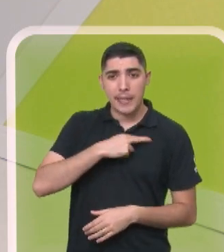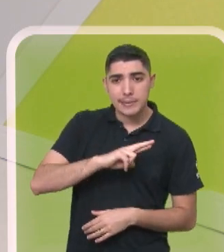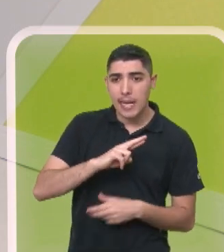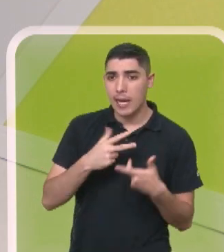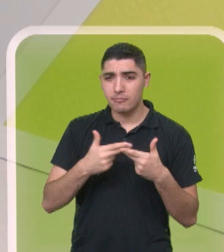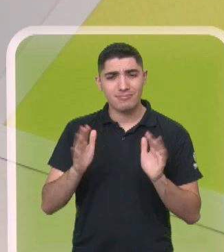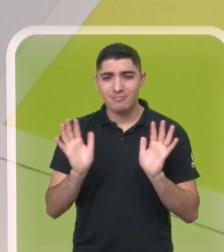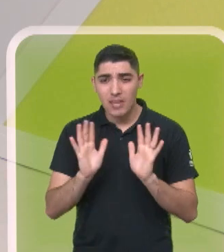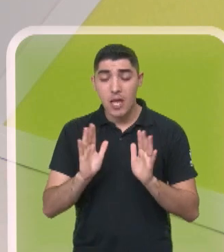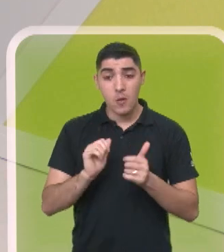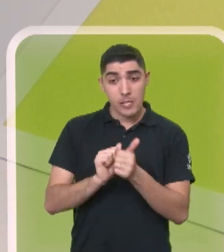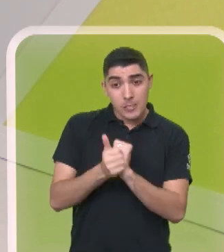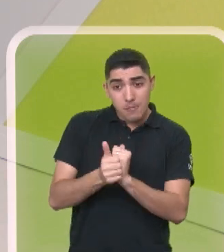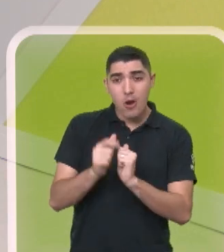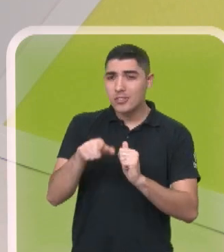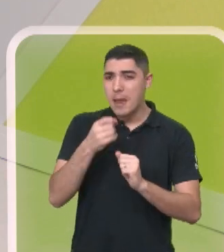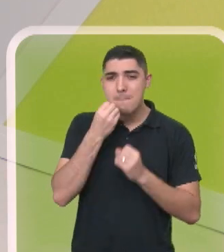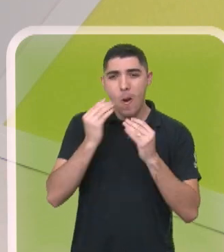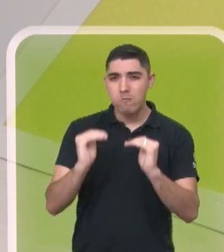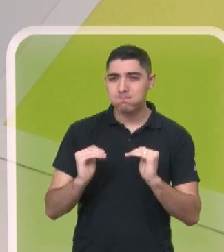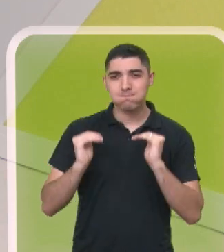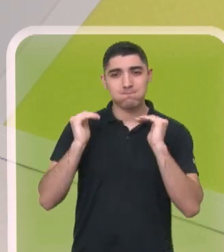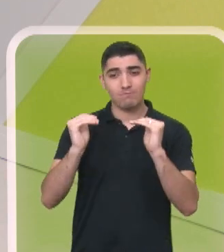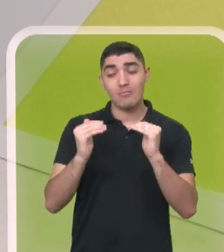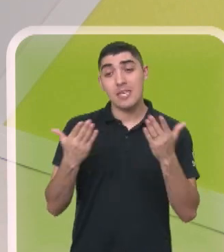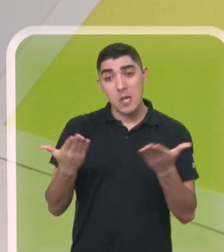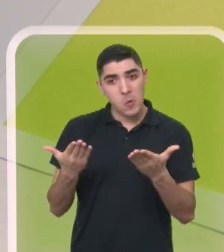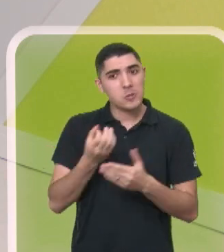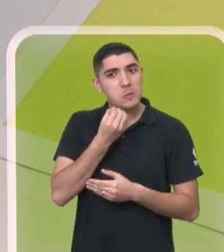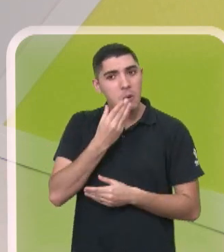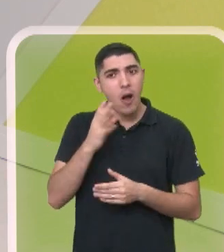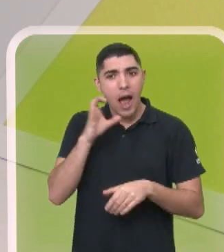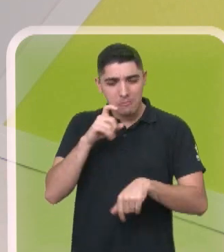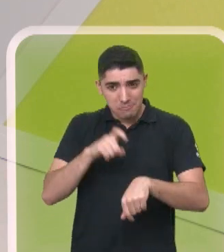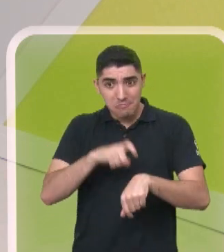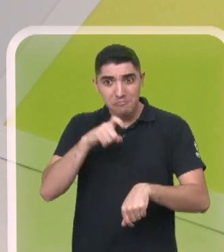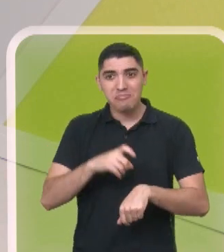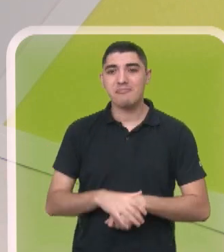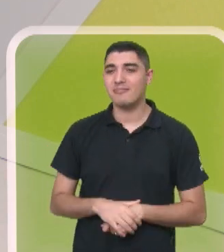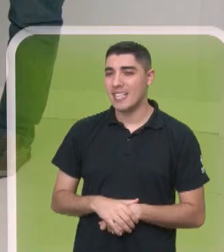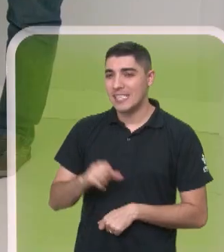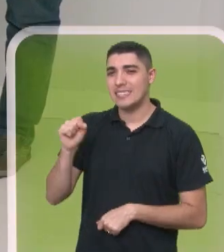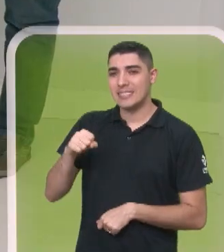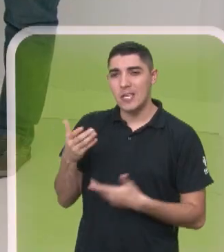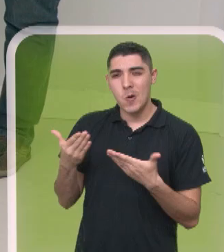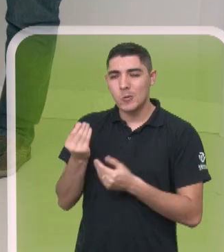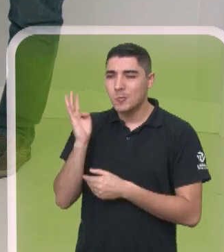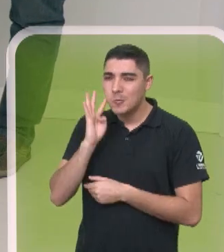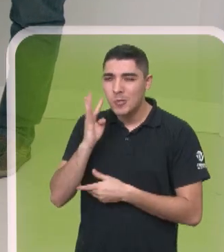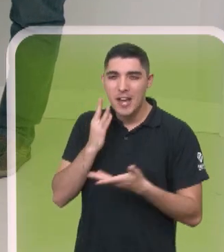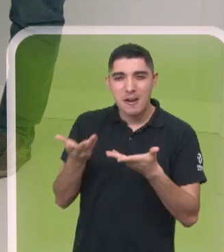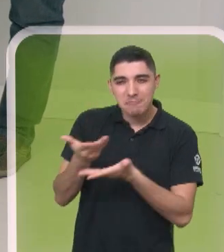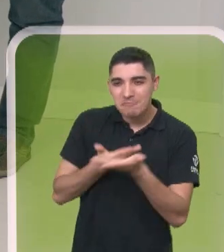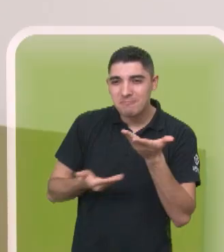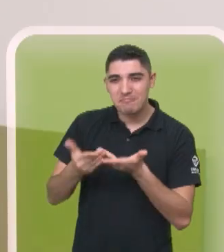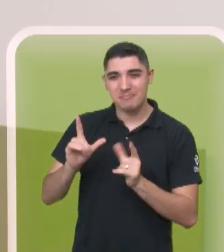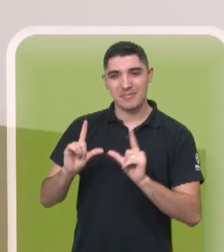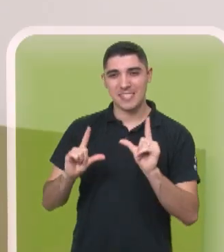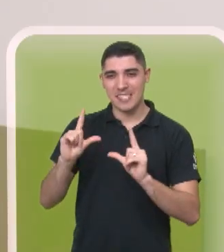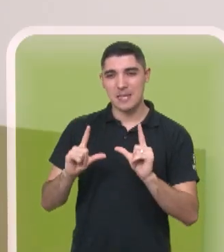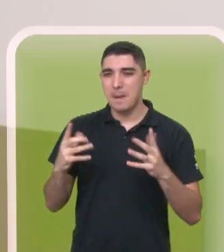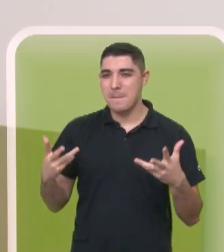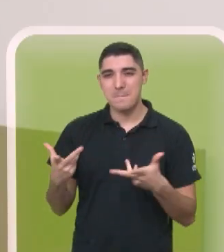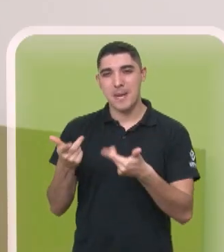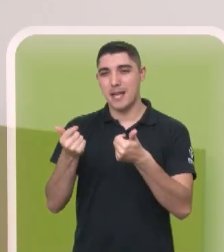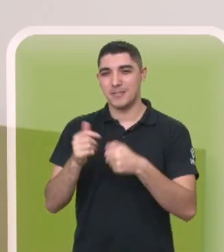O esporte realmente é bom demais. Por falar em é bom, hoje foi bom, hein, Brunão? Passou rápido o programa de hoje, hein? Hoje foi muito legal, foi